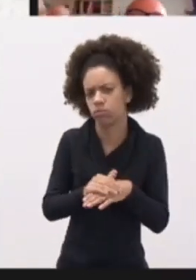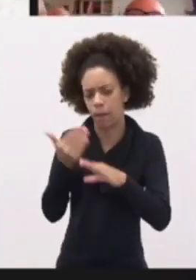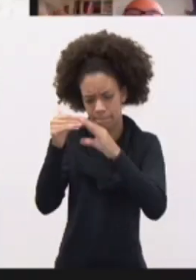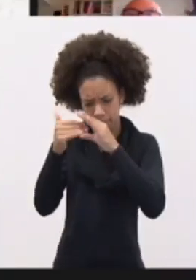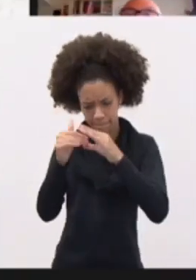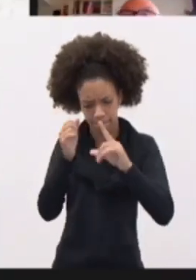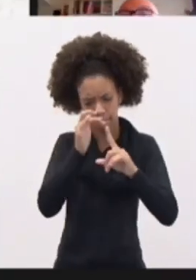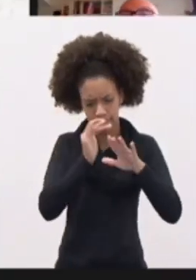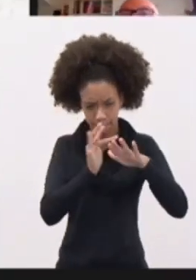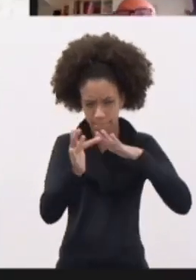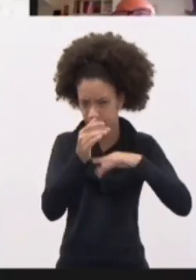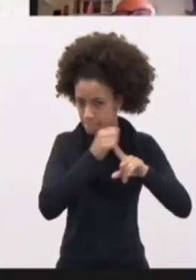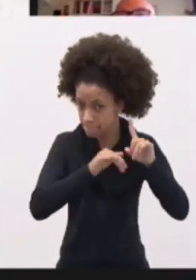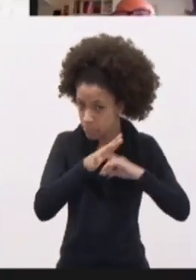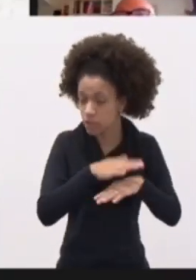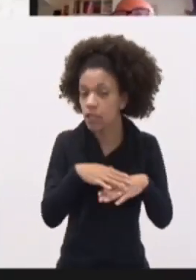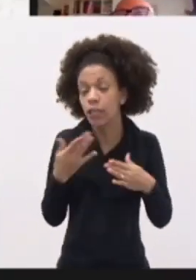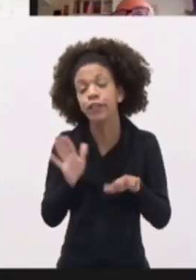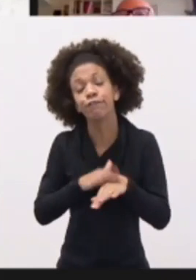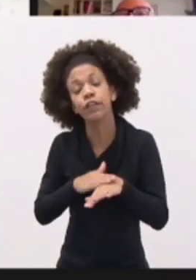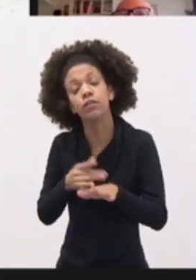social e ainda fez essa pergunta, né?